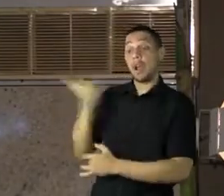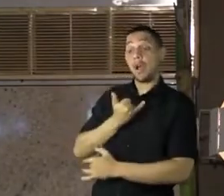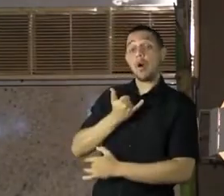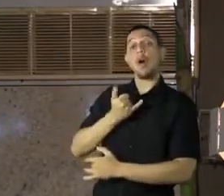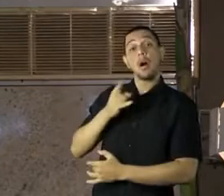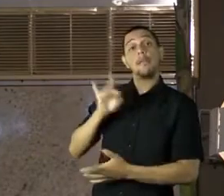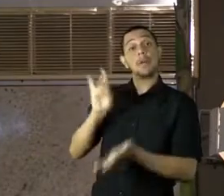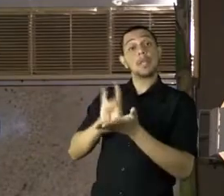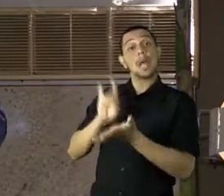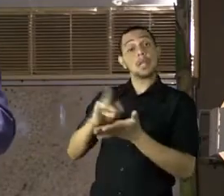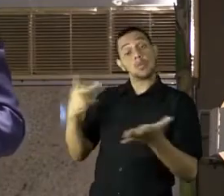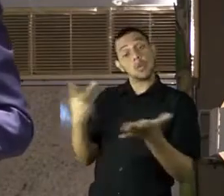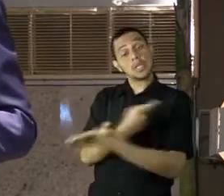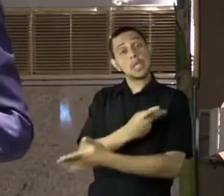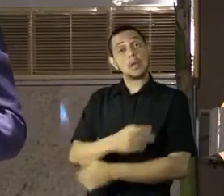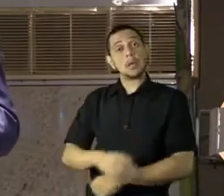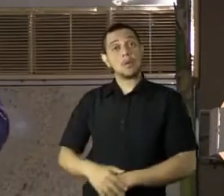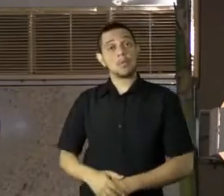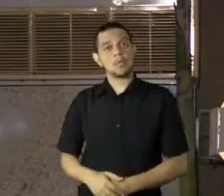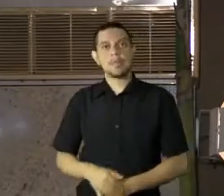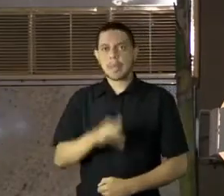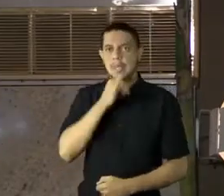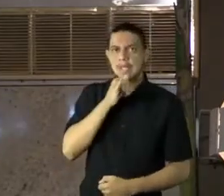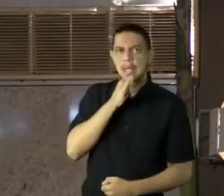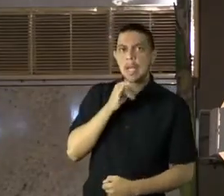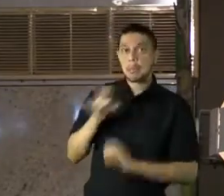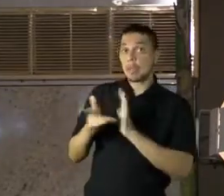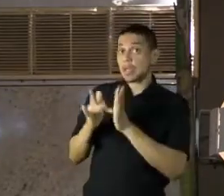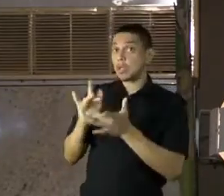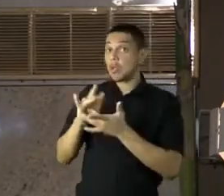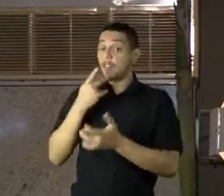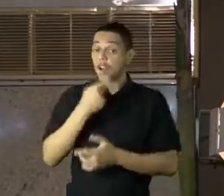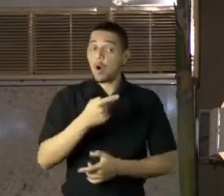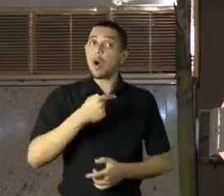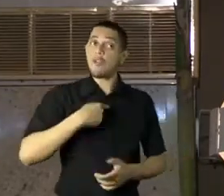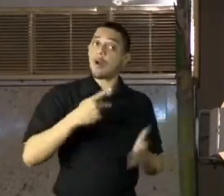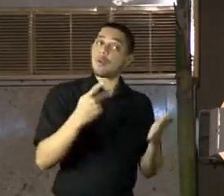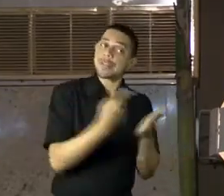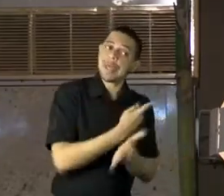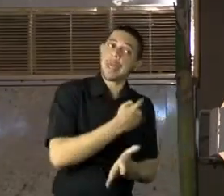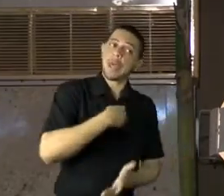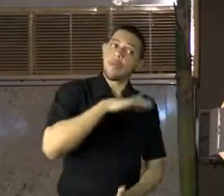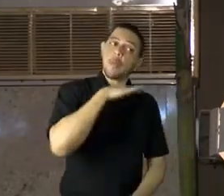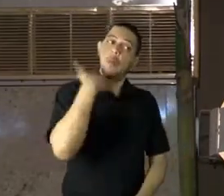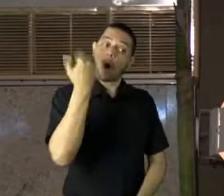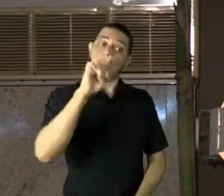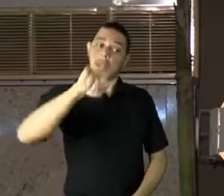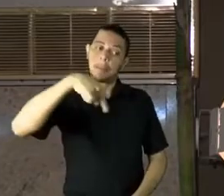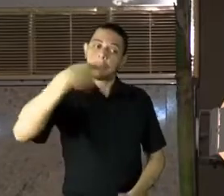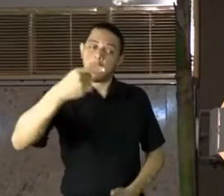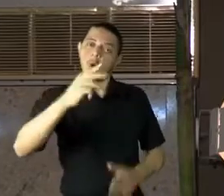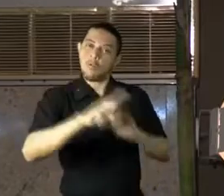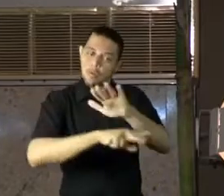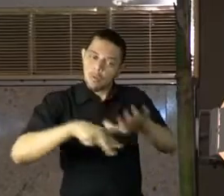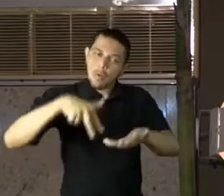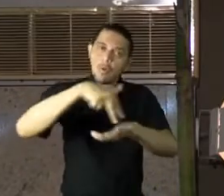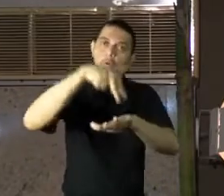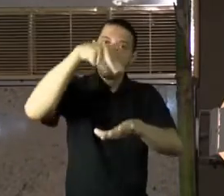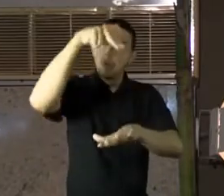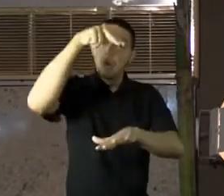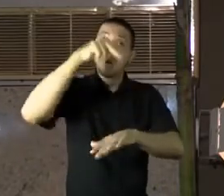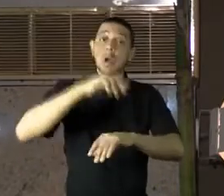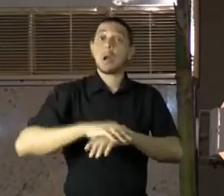se cumpriu por exemplo ele predisse a sua morte ressurreição e agora estava acontecendo exatamente um julgamento